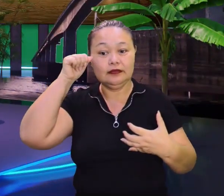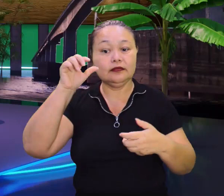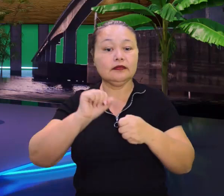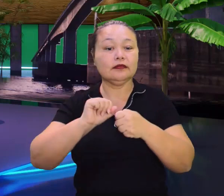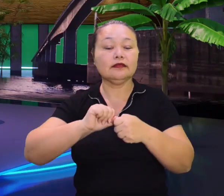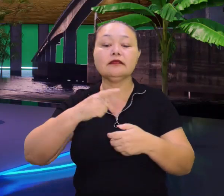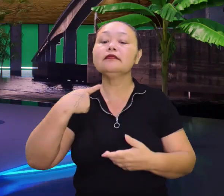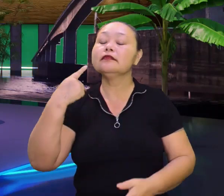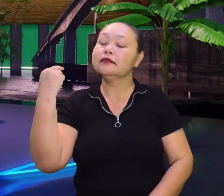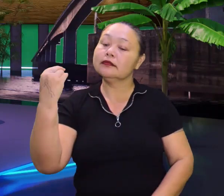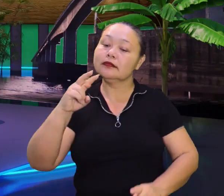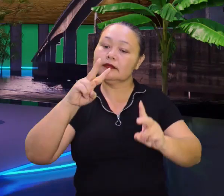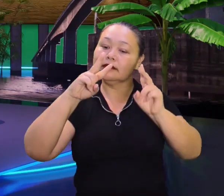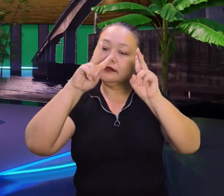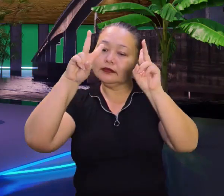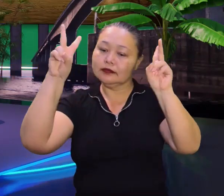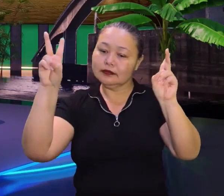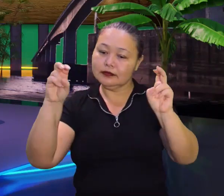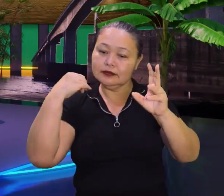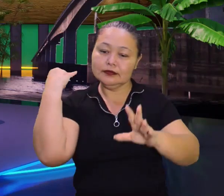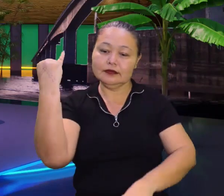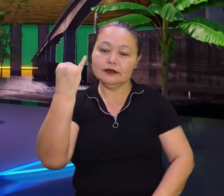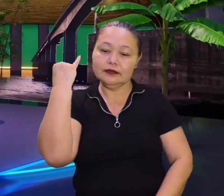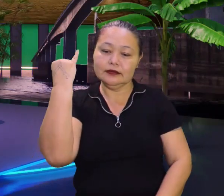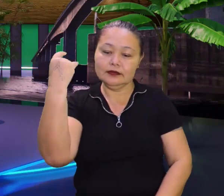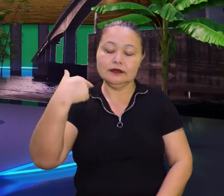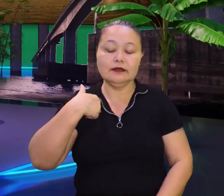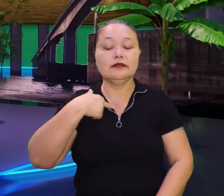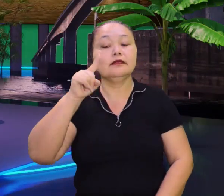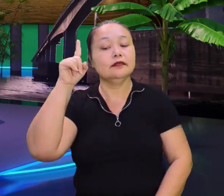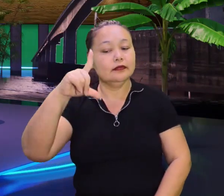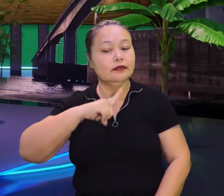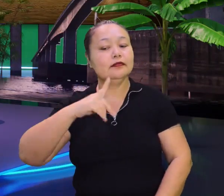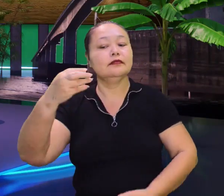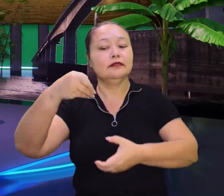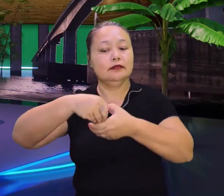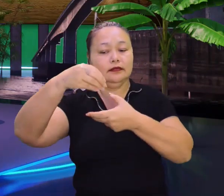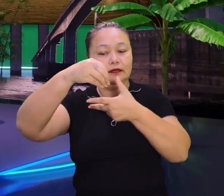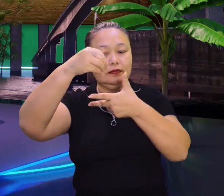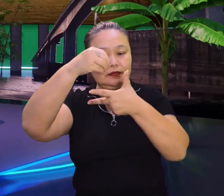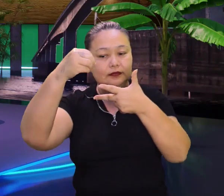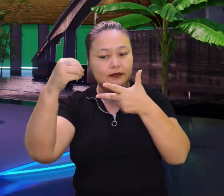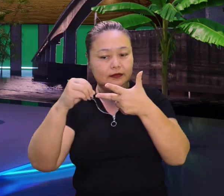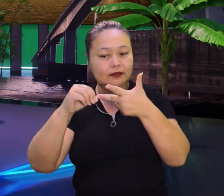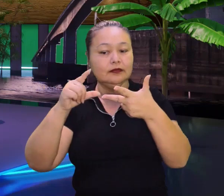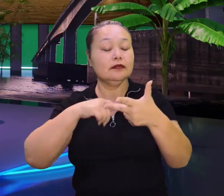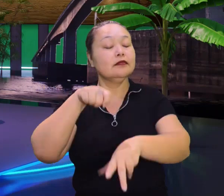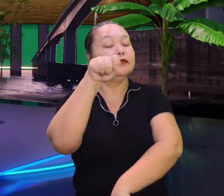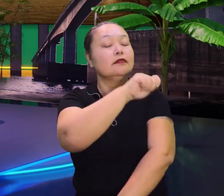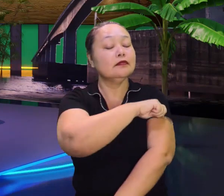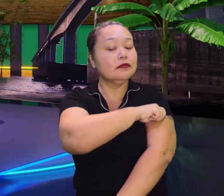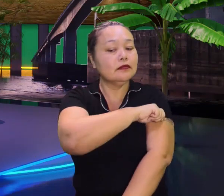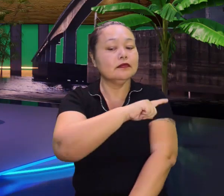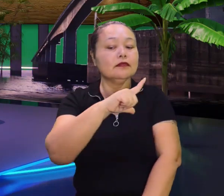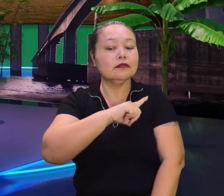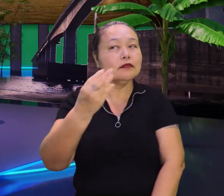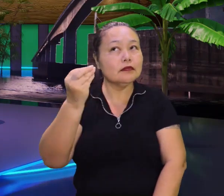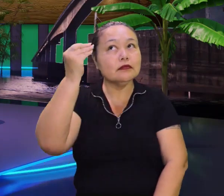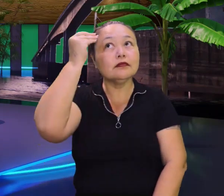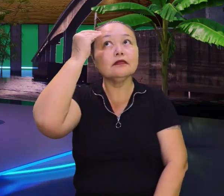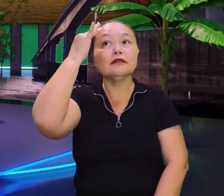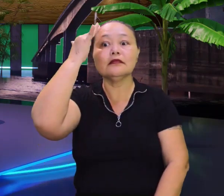nosso querido aluno, porque isso aí, em vez de quando vem no Enem. Exato. É isso? Beleza. O aluno tem que ter uma noção dessas coisas que a gente está